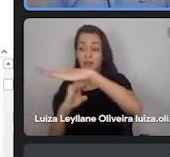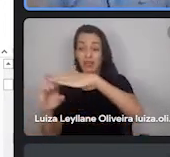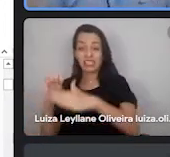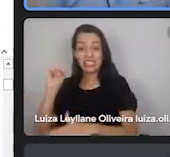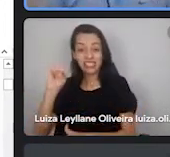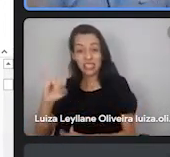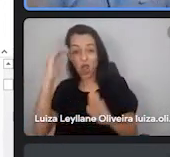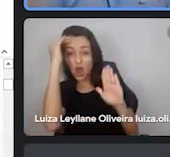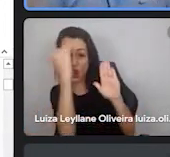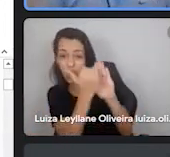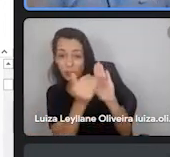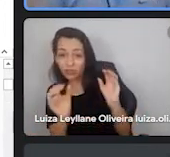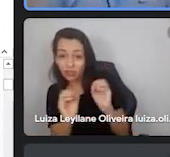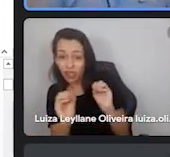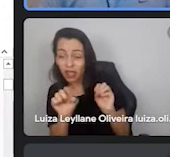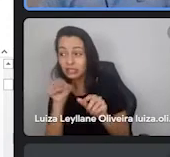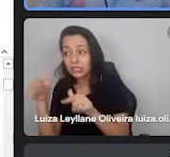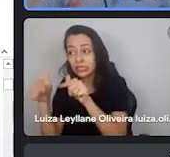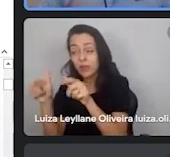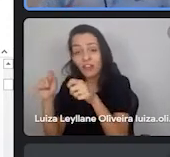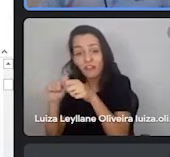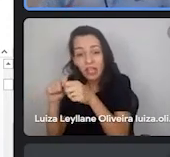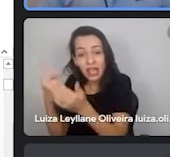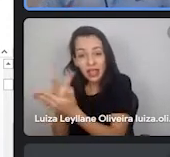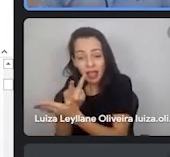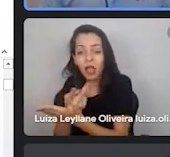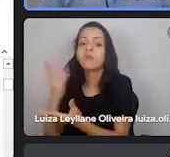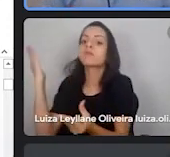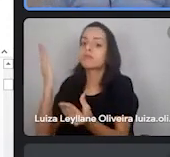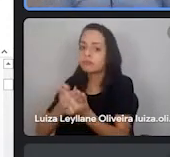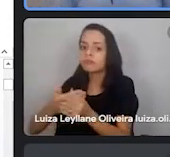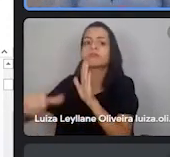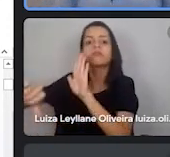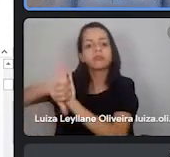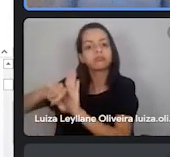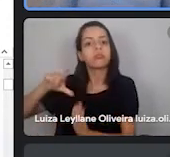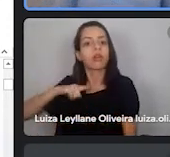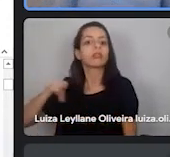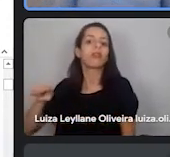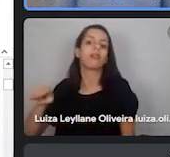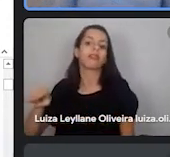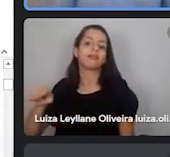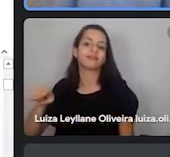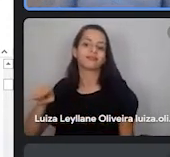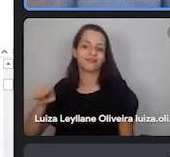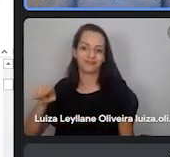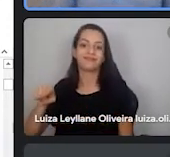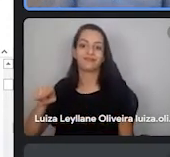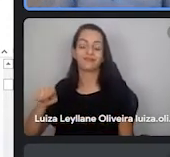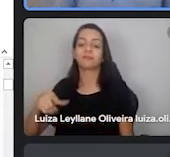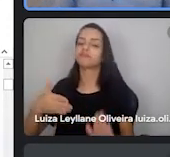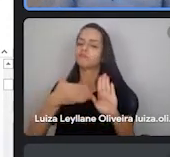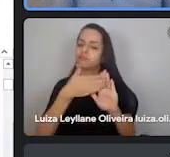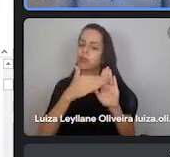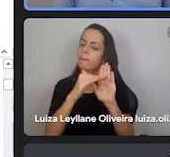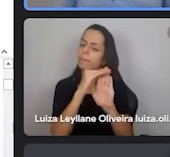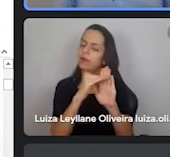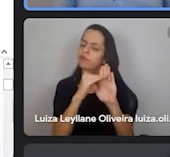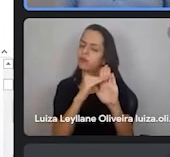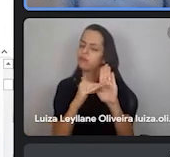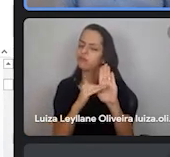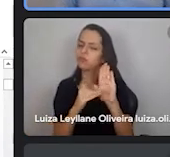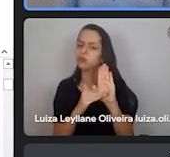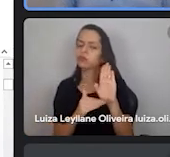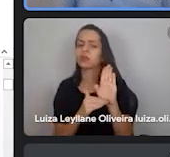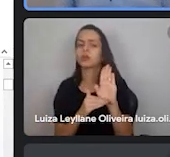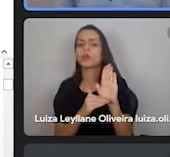não prega a segurança. Então, ela passou a ter todos, vamos